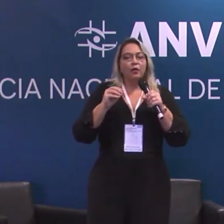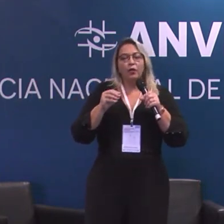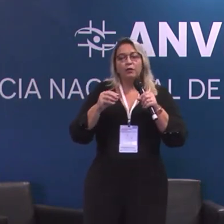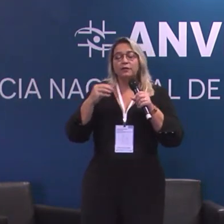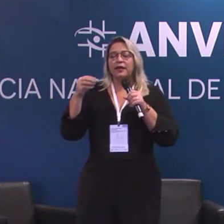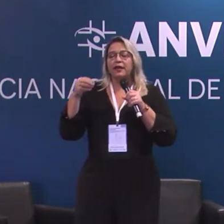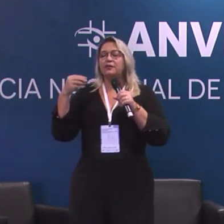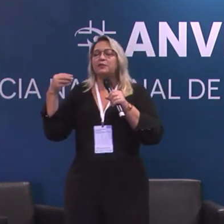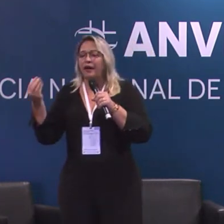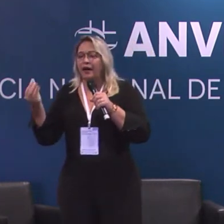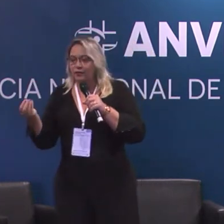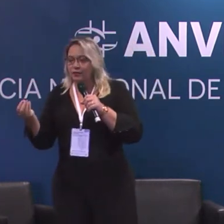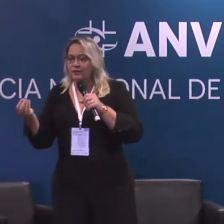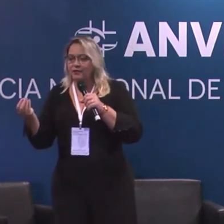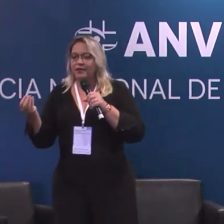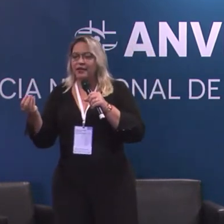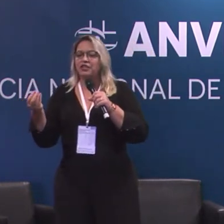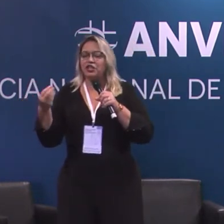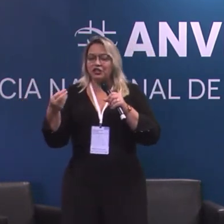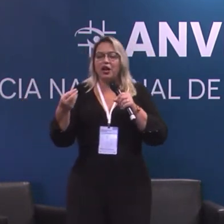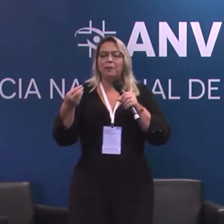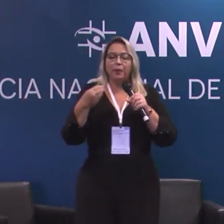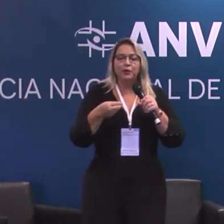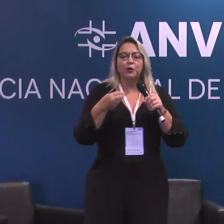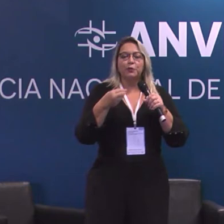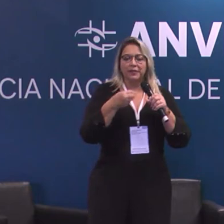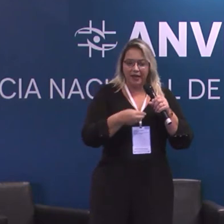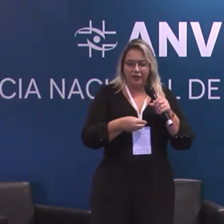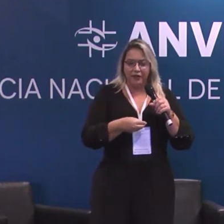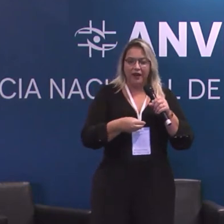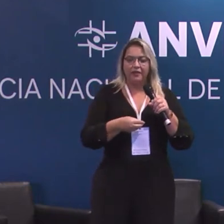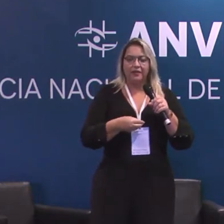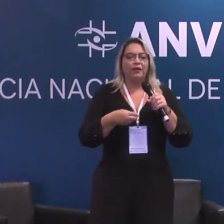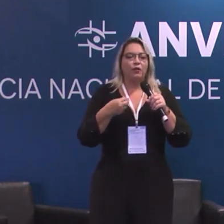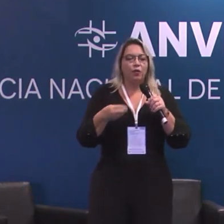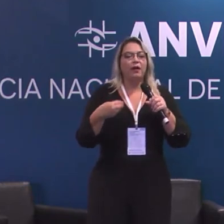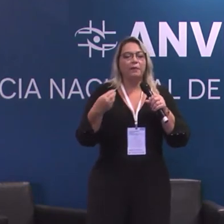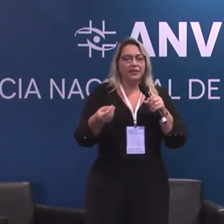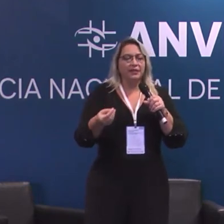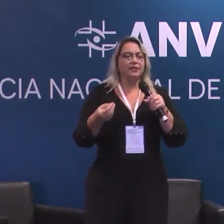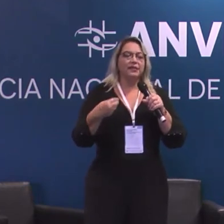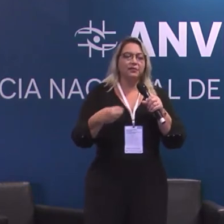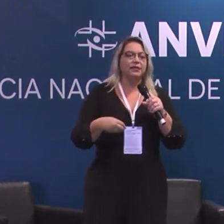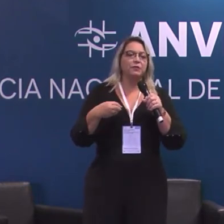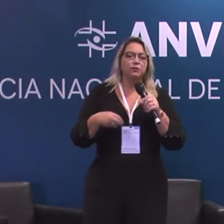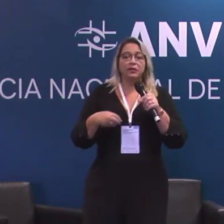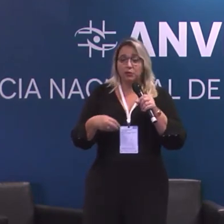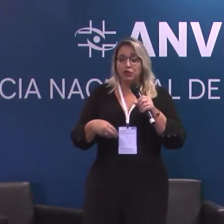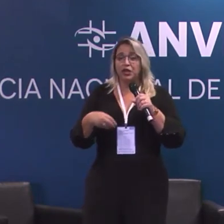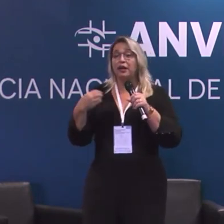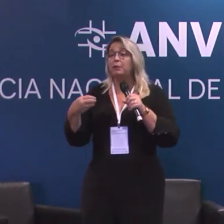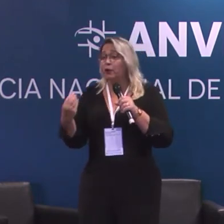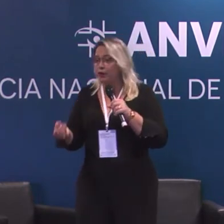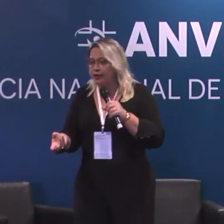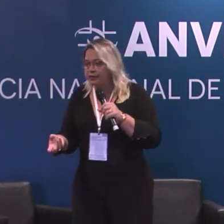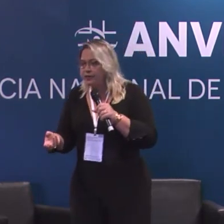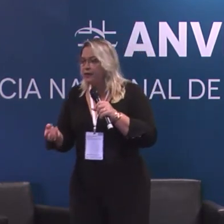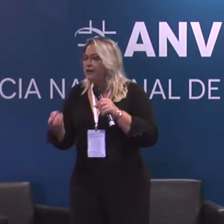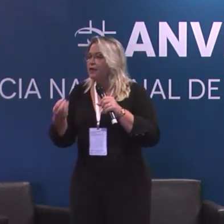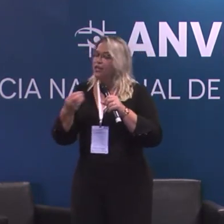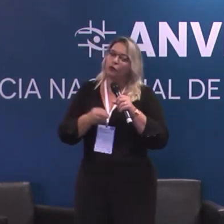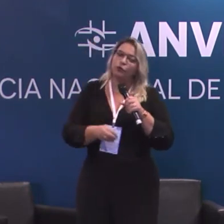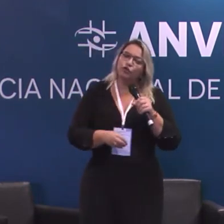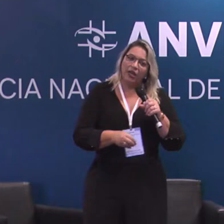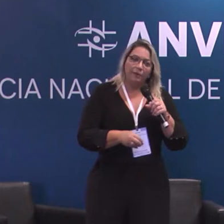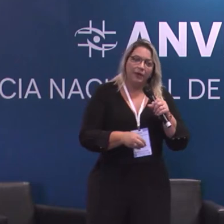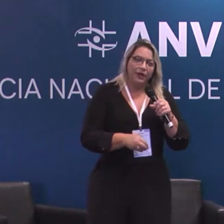os resultados que a gente já pode observar com a apresentação das minutas hoje, embora nem